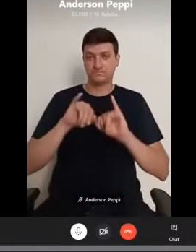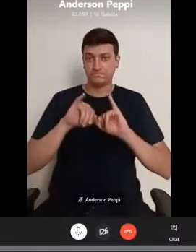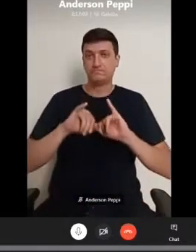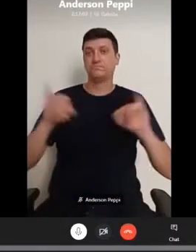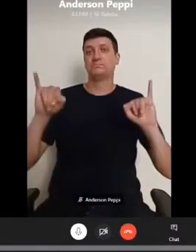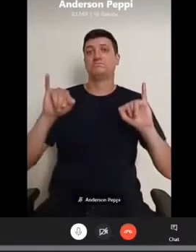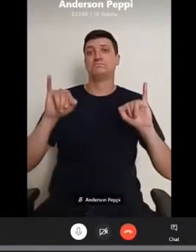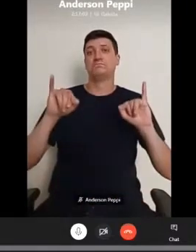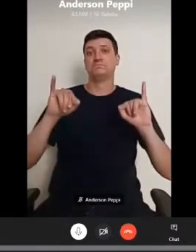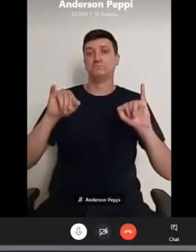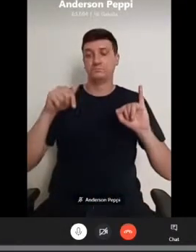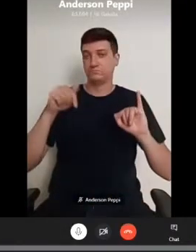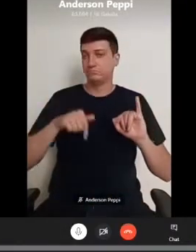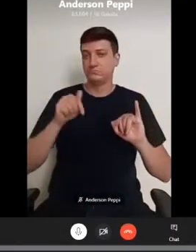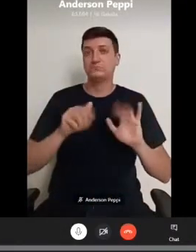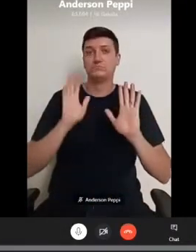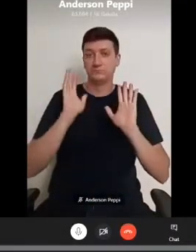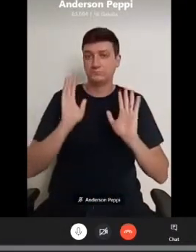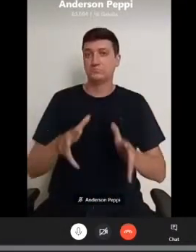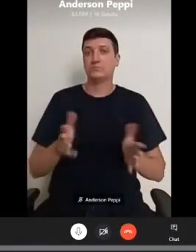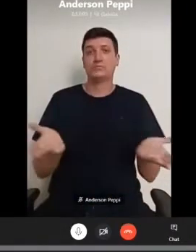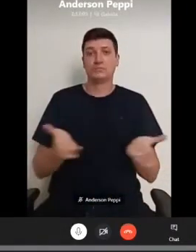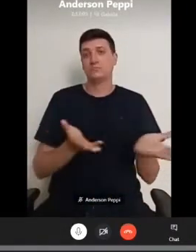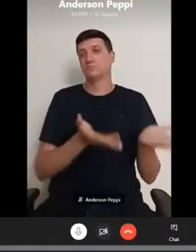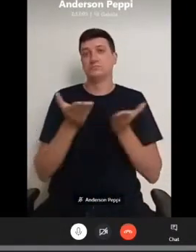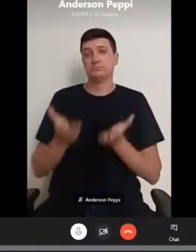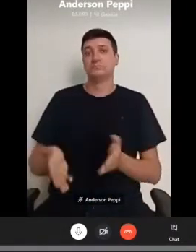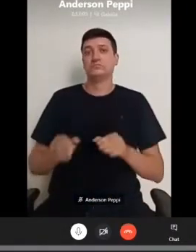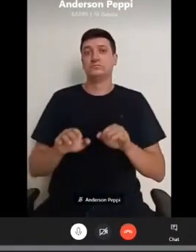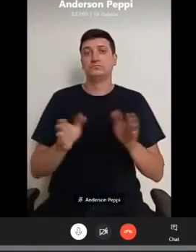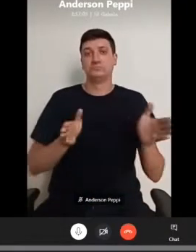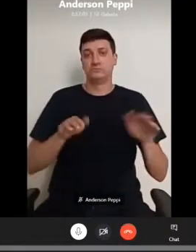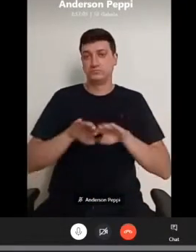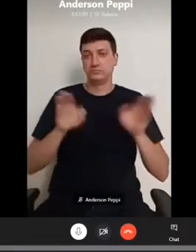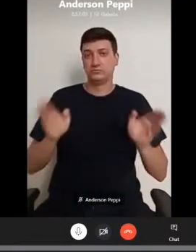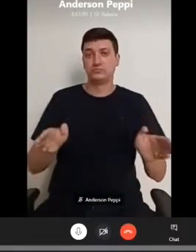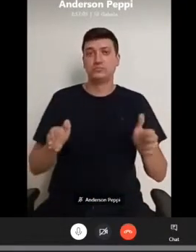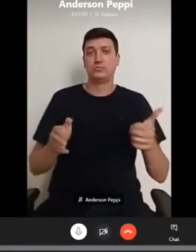automaticamente empossados para o biênio 2021 e